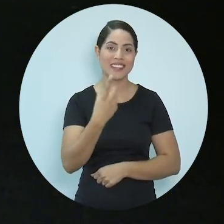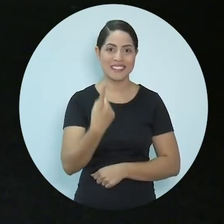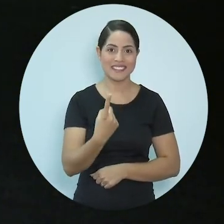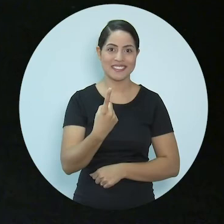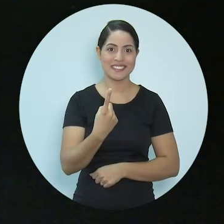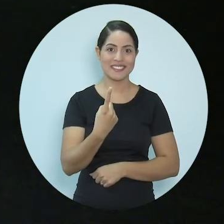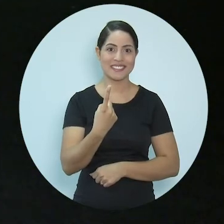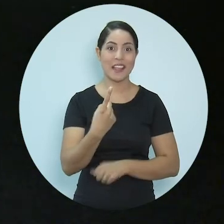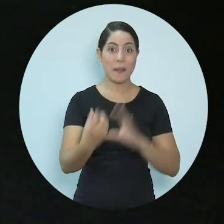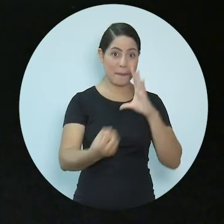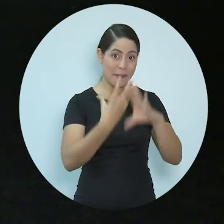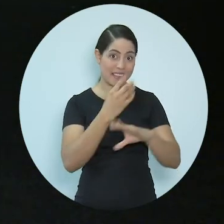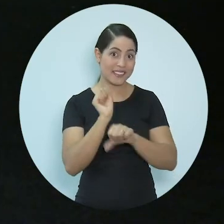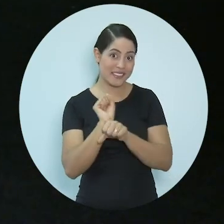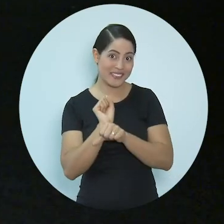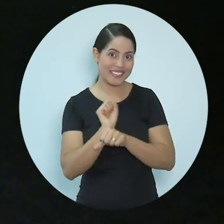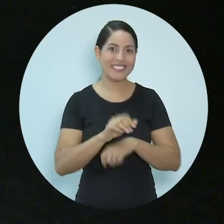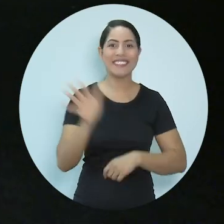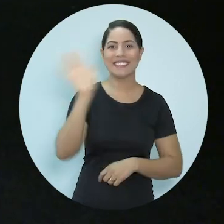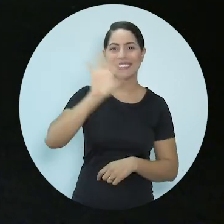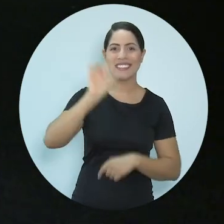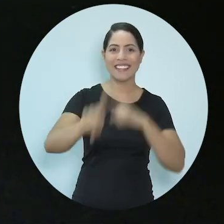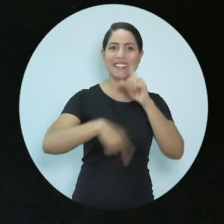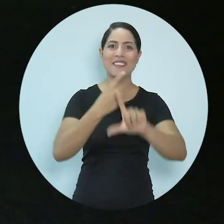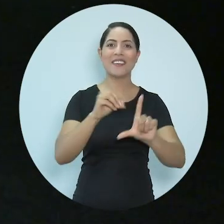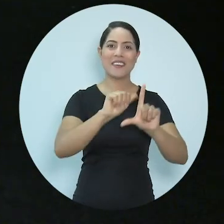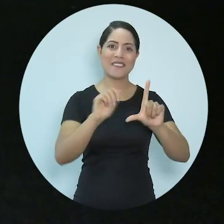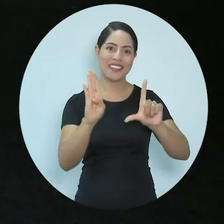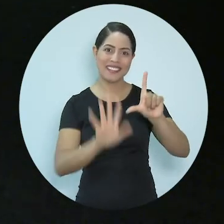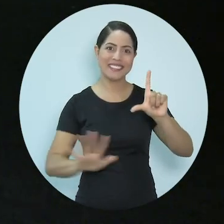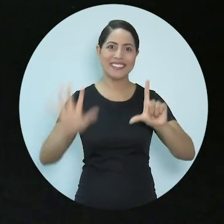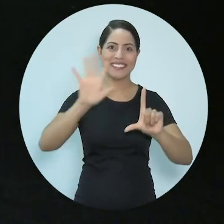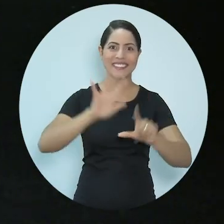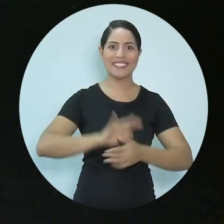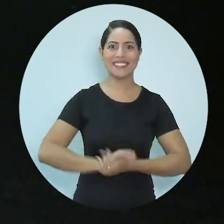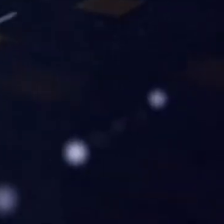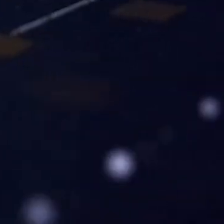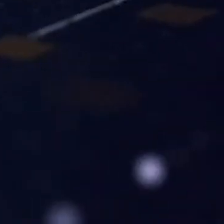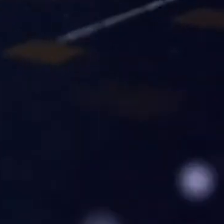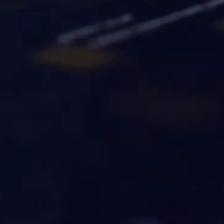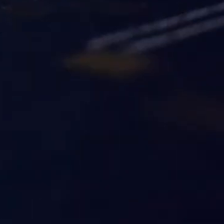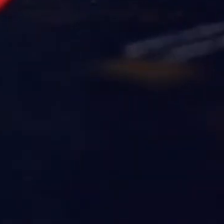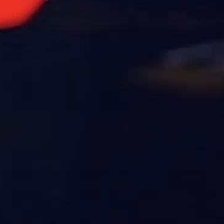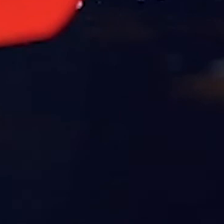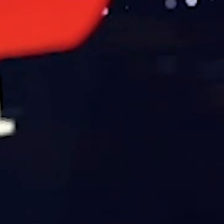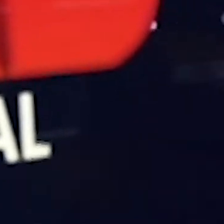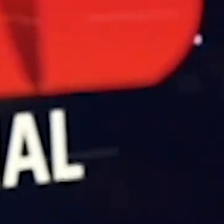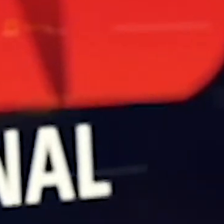999-194731. Fico esperando a sua mensagem. Tchau, tchau e até o próximo programa.